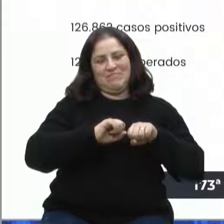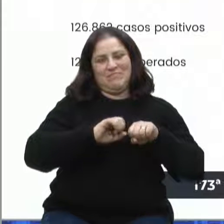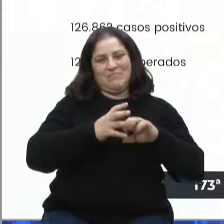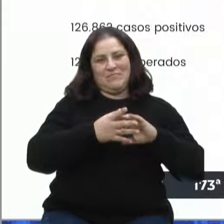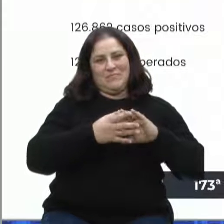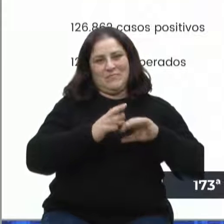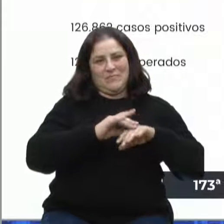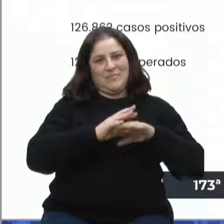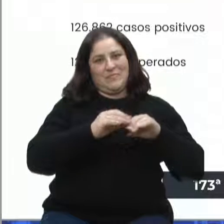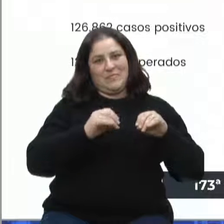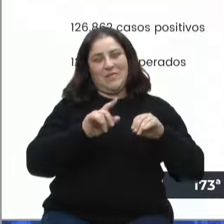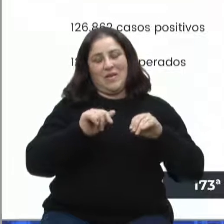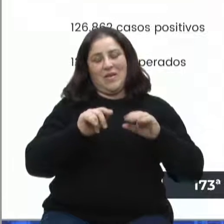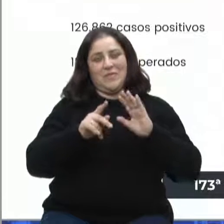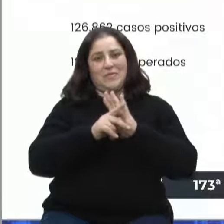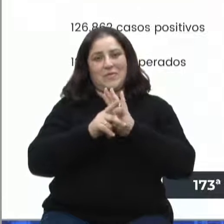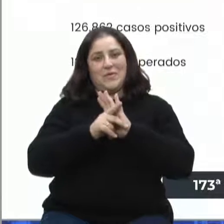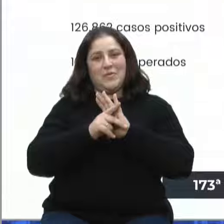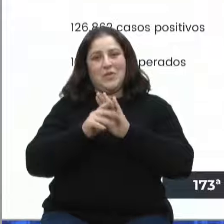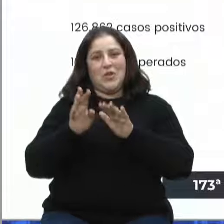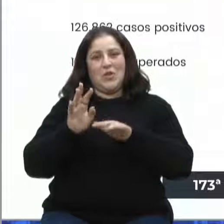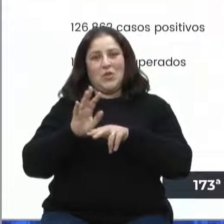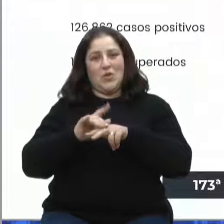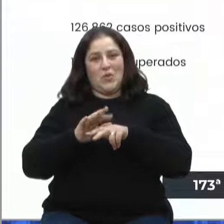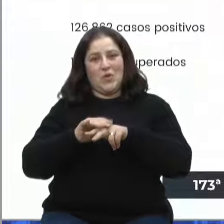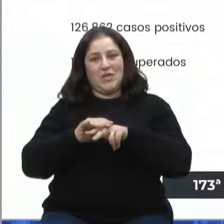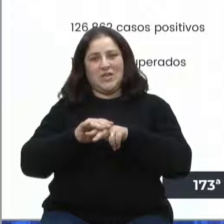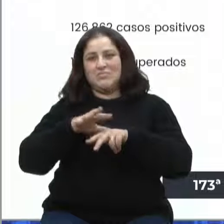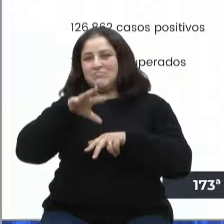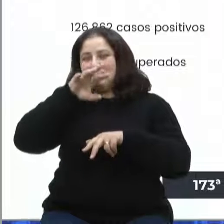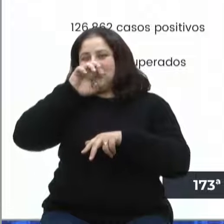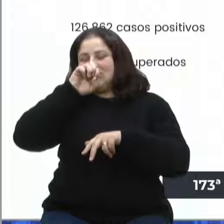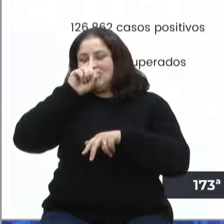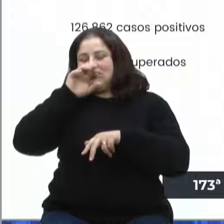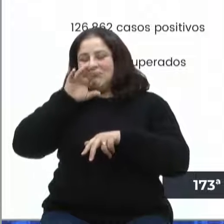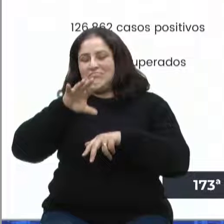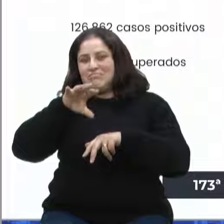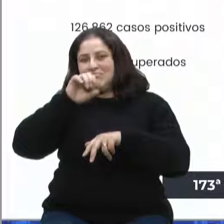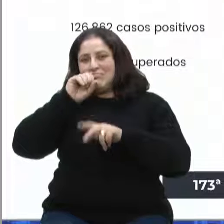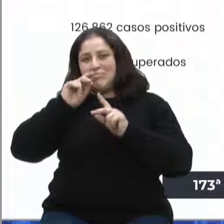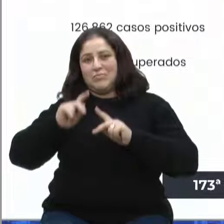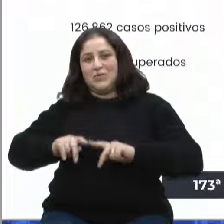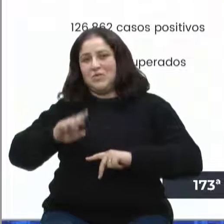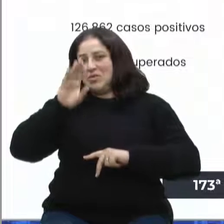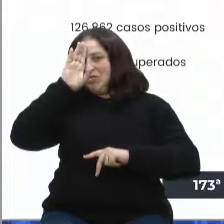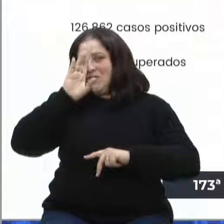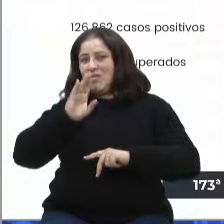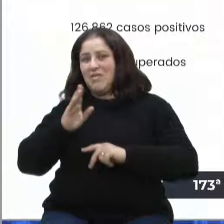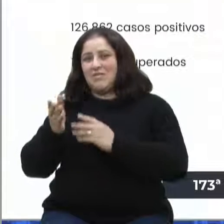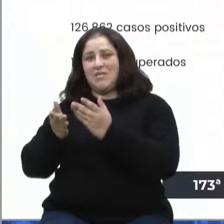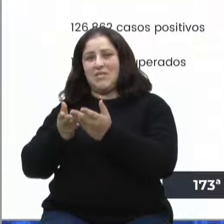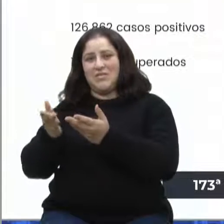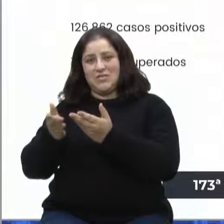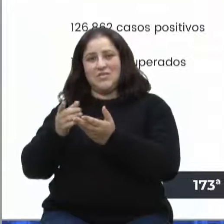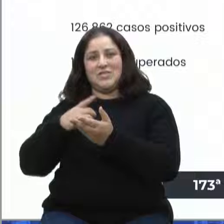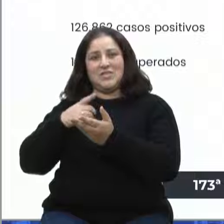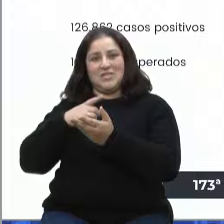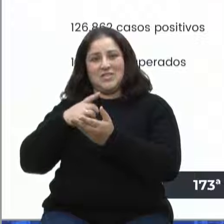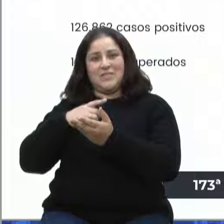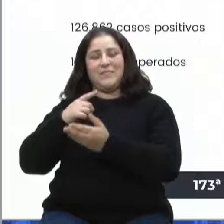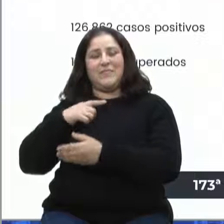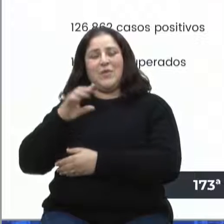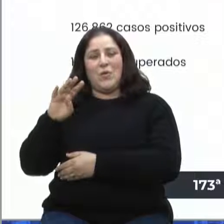onde as pessoas poderão ser atendidas de forma gratuita, com 4 fisioterapeutas